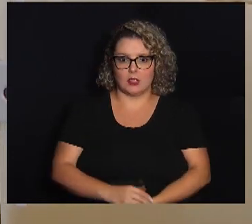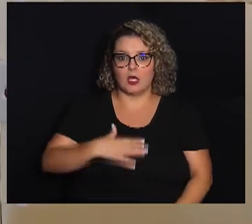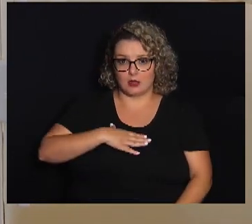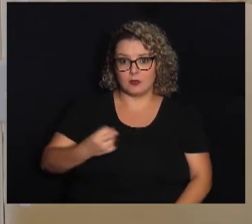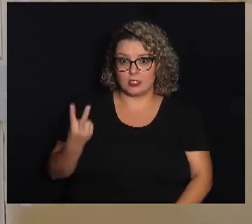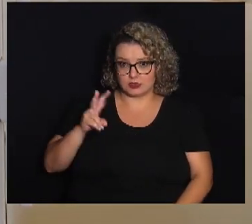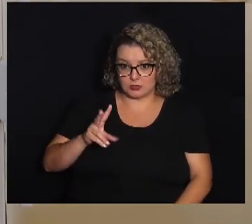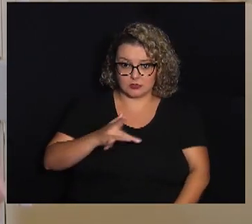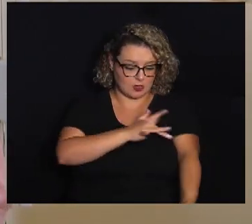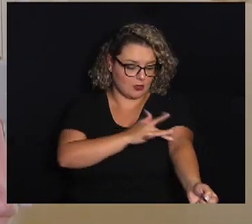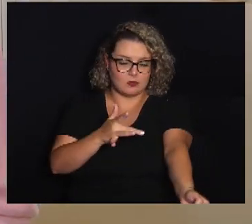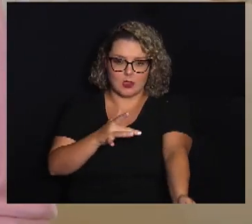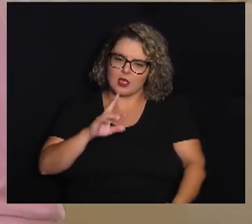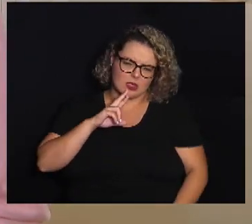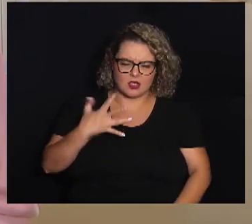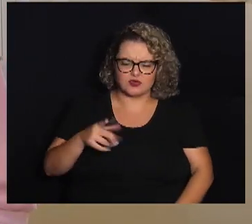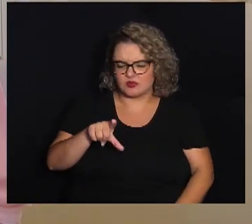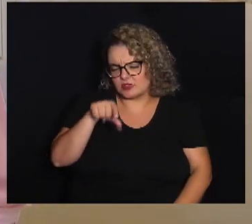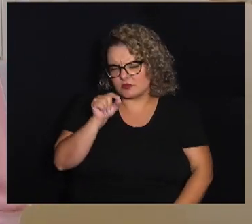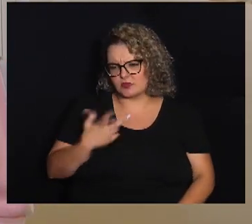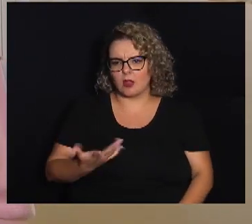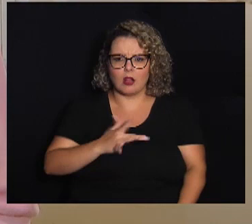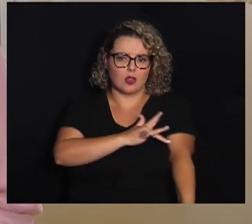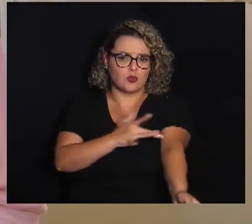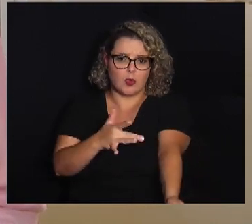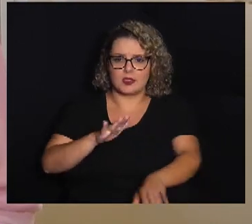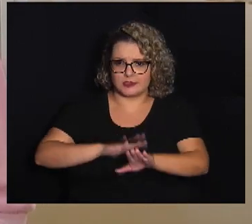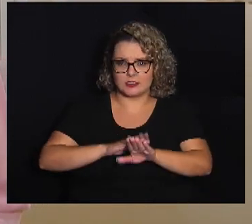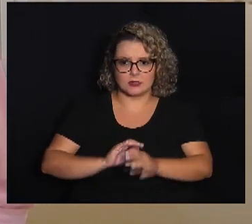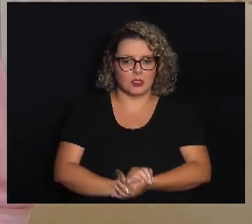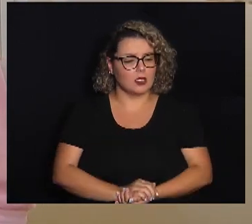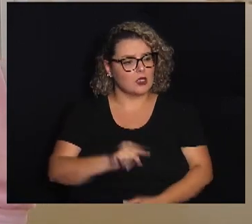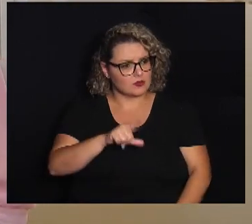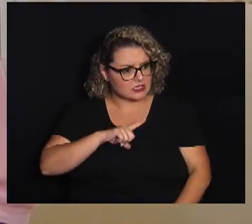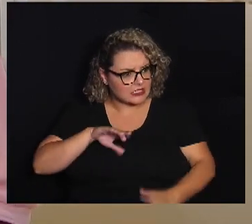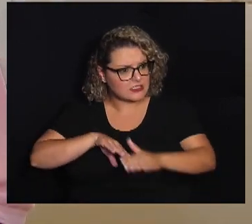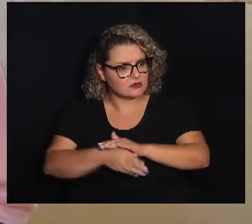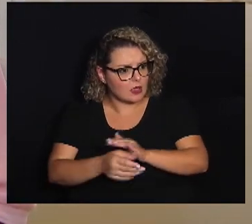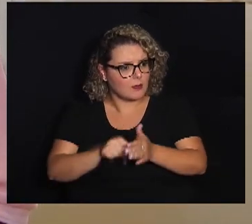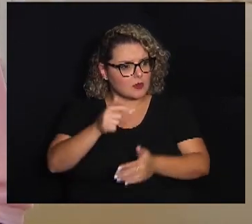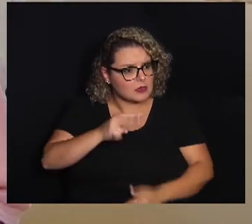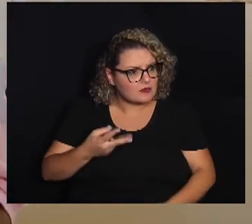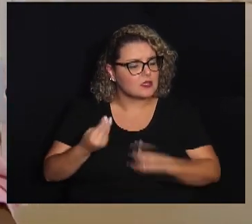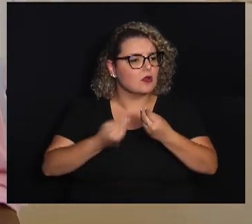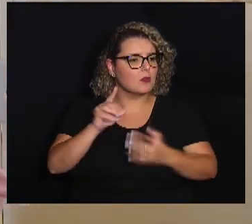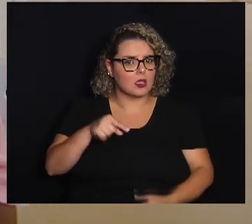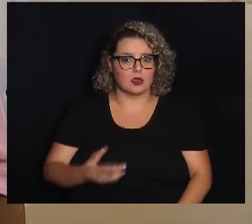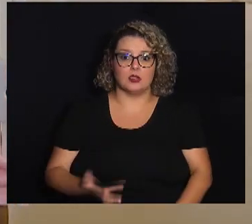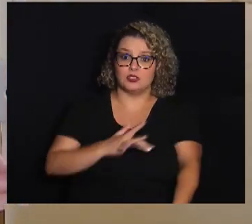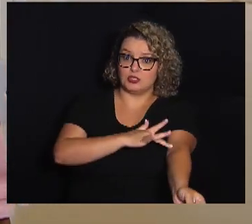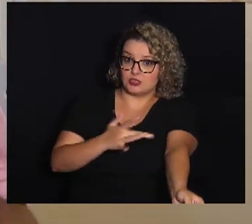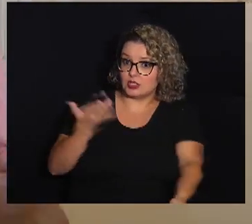para doar sangue e cheguei aqui, eu resolvi também fazer essa ação aí. E você tem esse costume, é a primeira vez? Eu já doei, mas